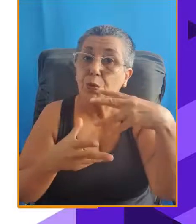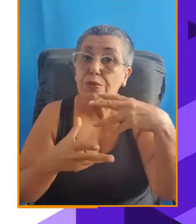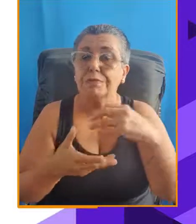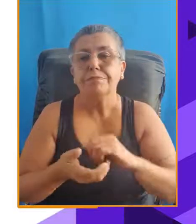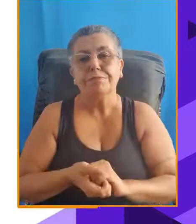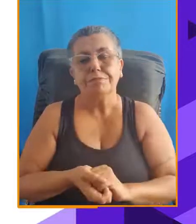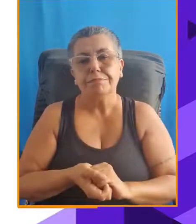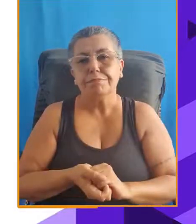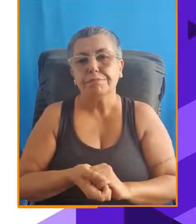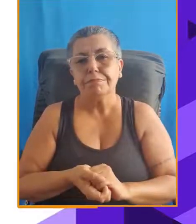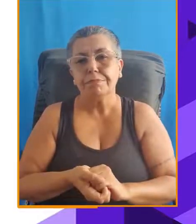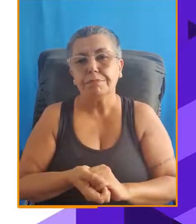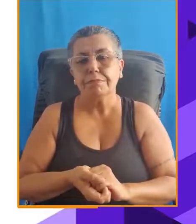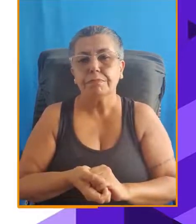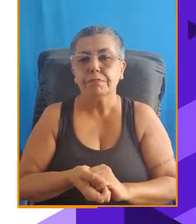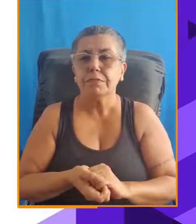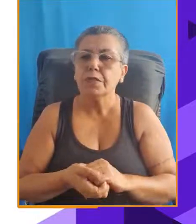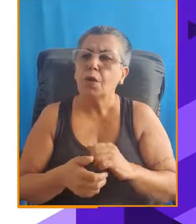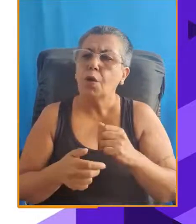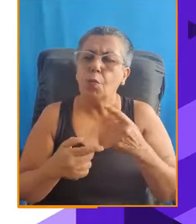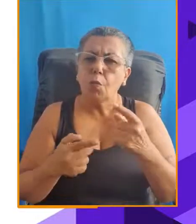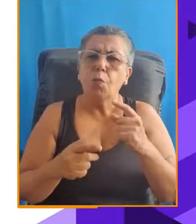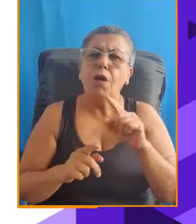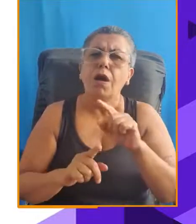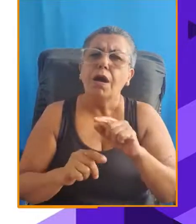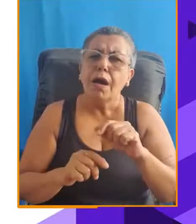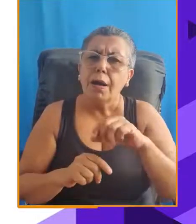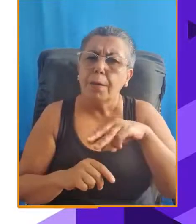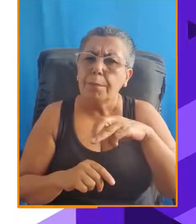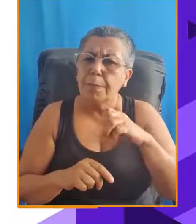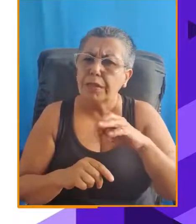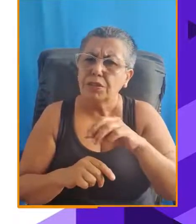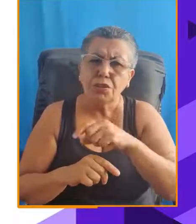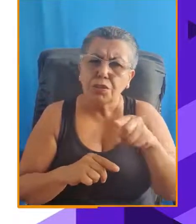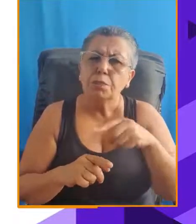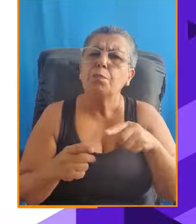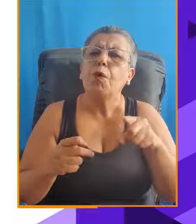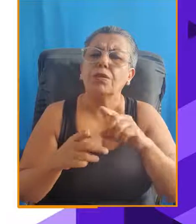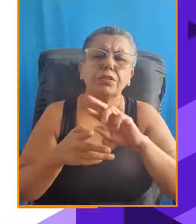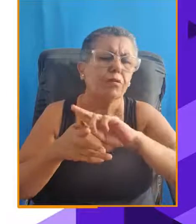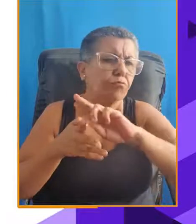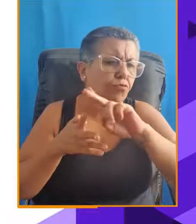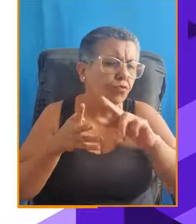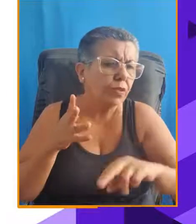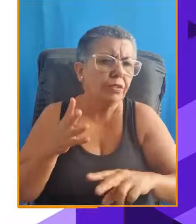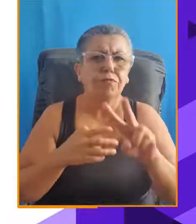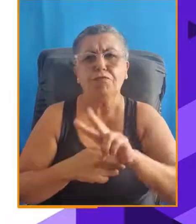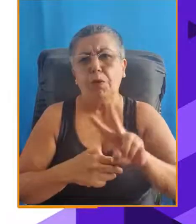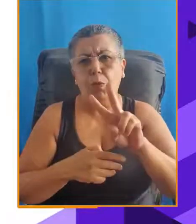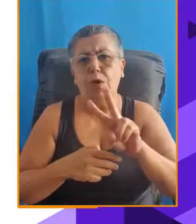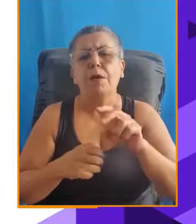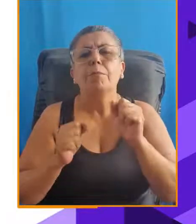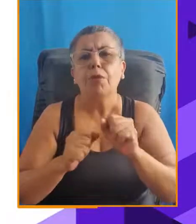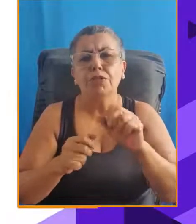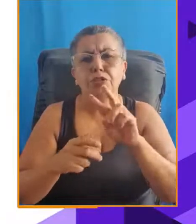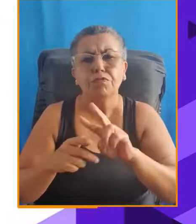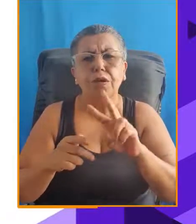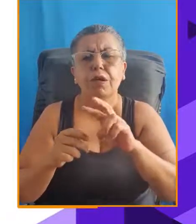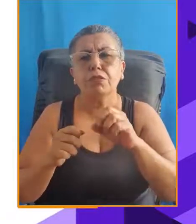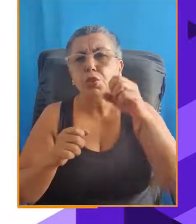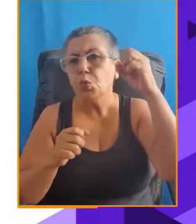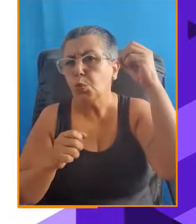luminosidade. Um determinado matiz pode apresentar variações de valor, ou seja, pode variar